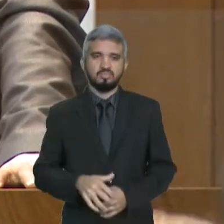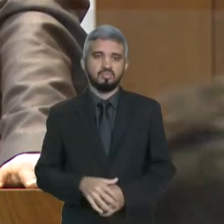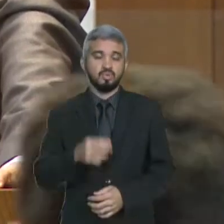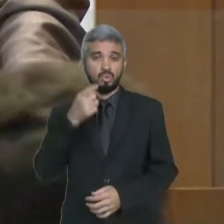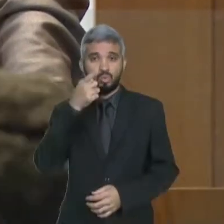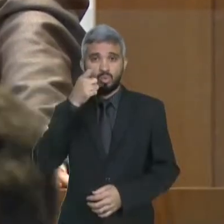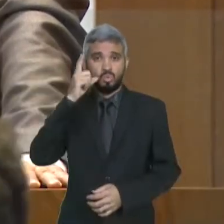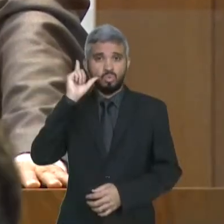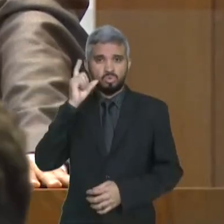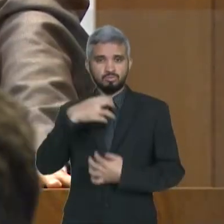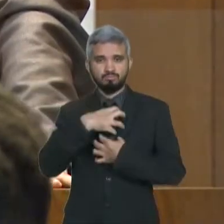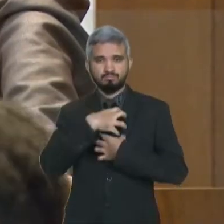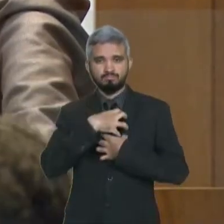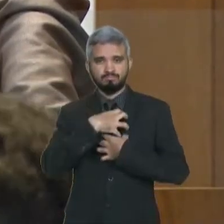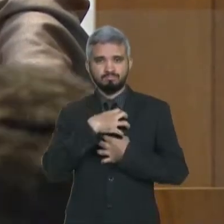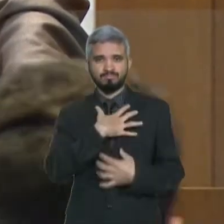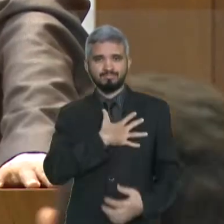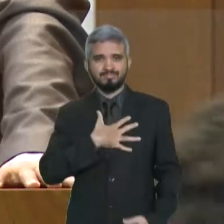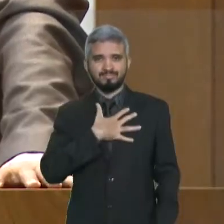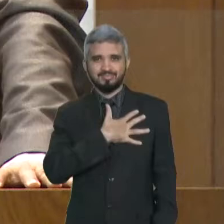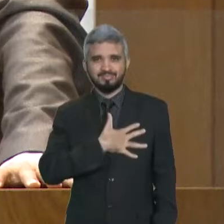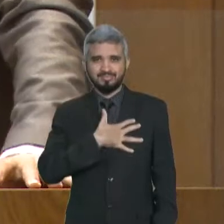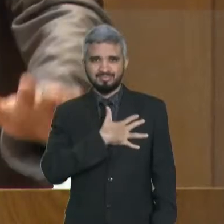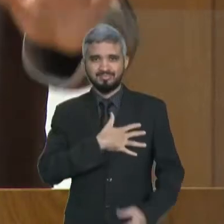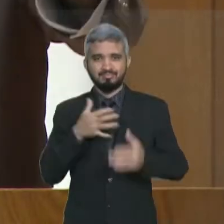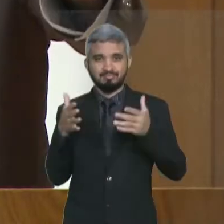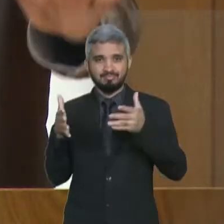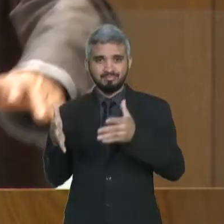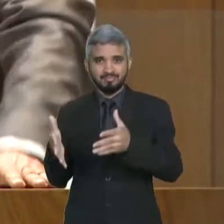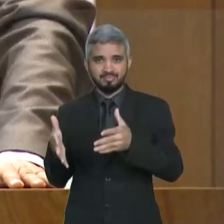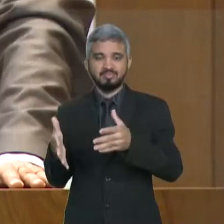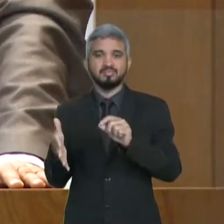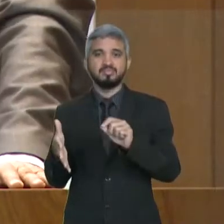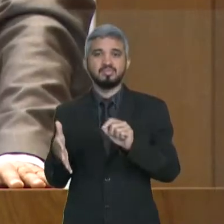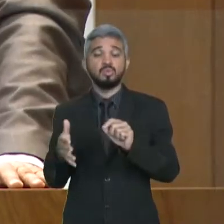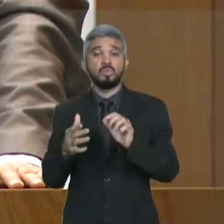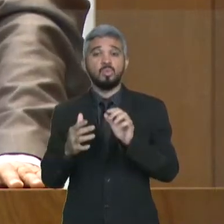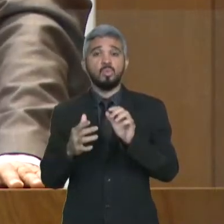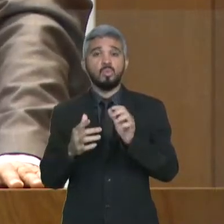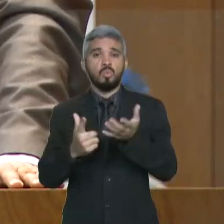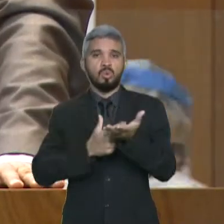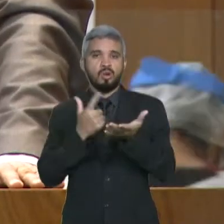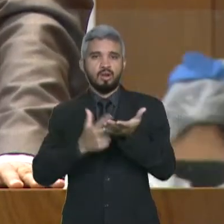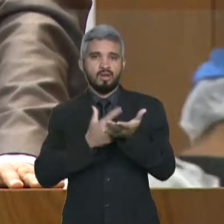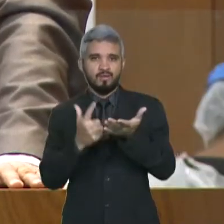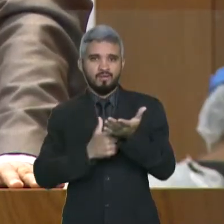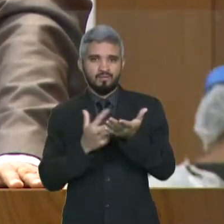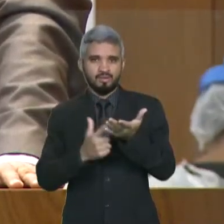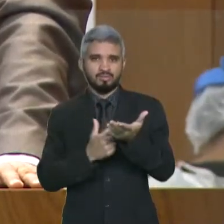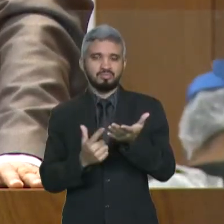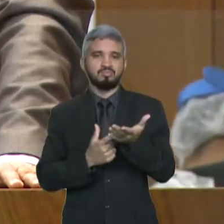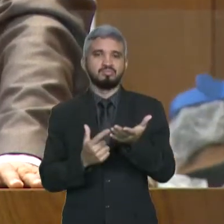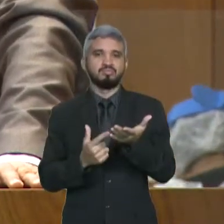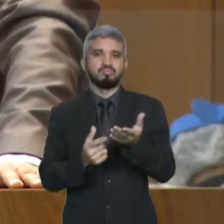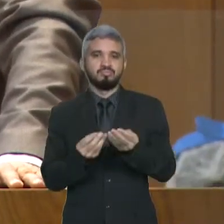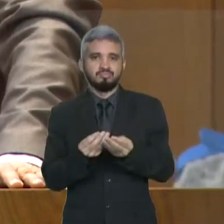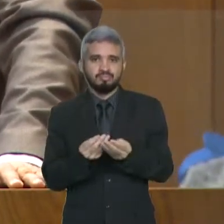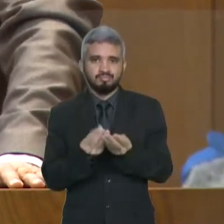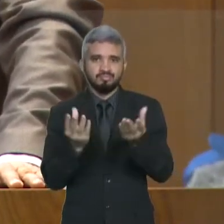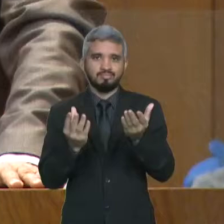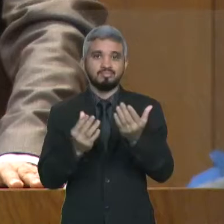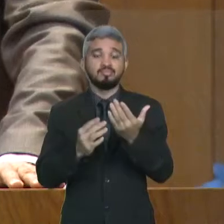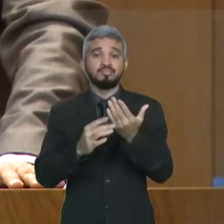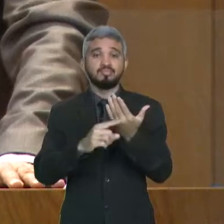da sua do lançamento e do seu livro que trata exatamente das